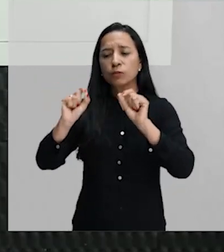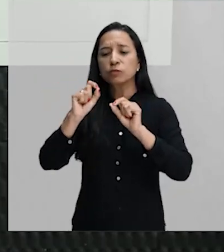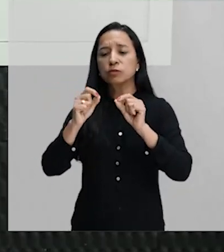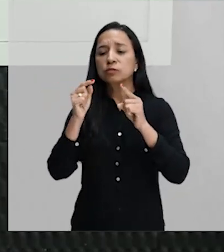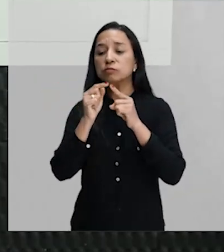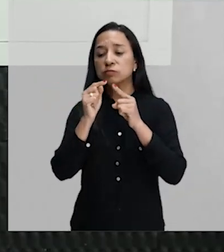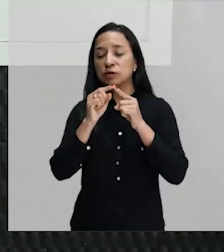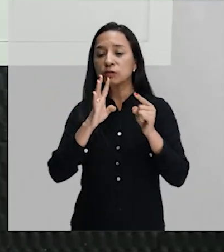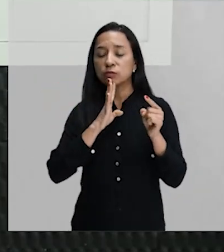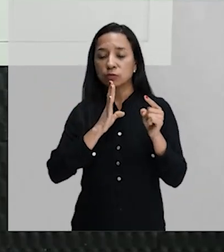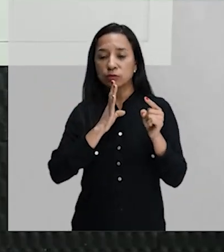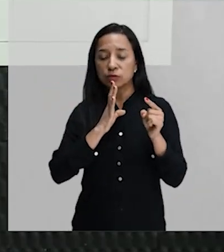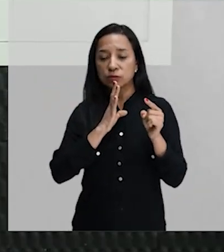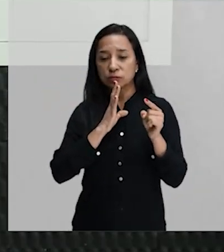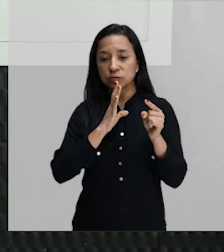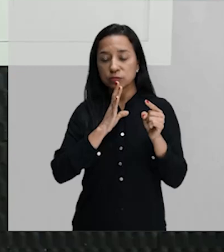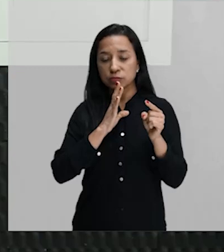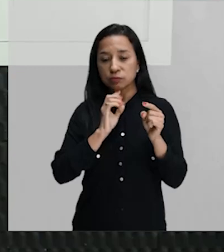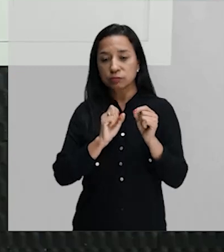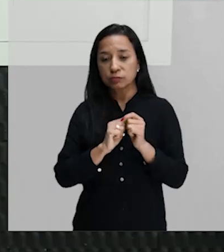conhecer,